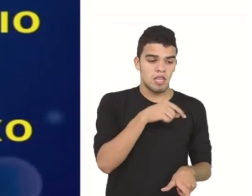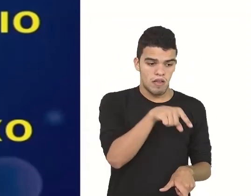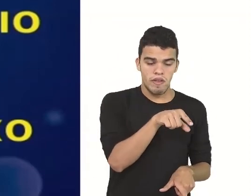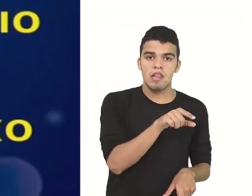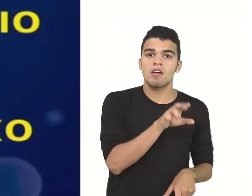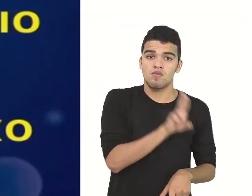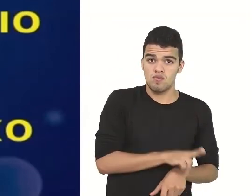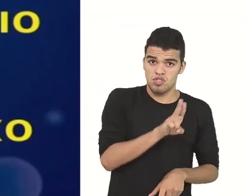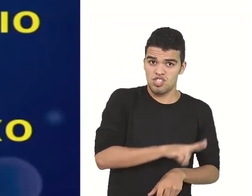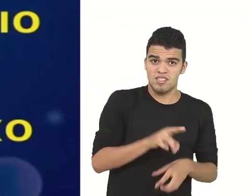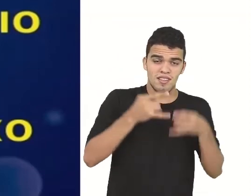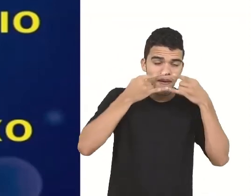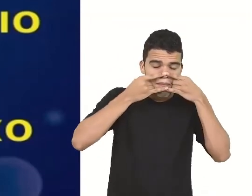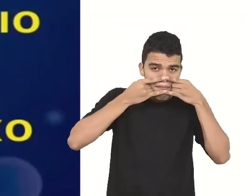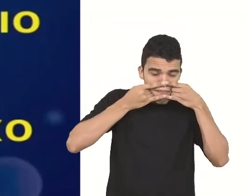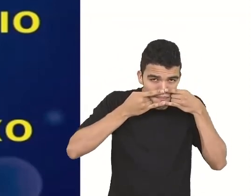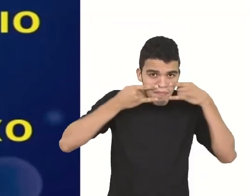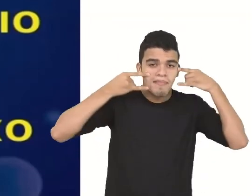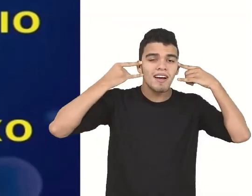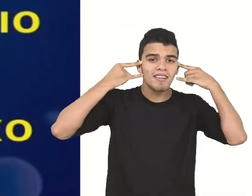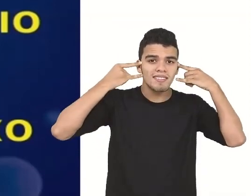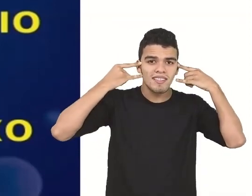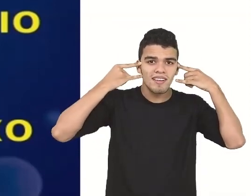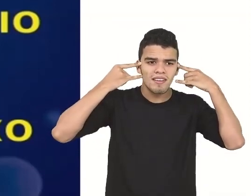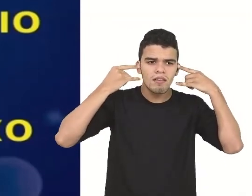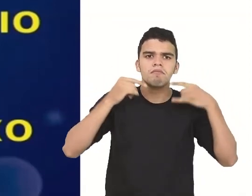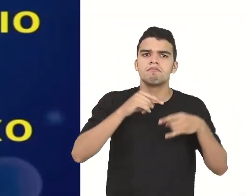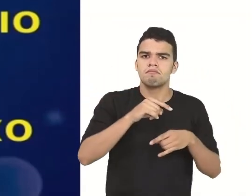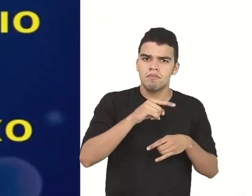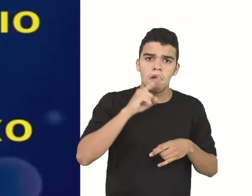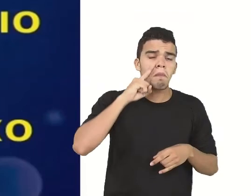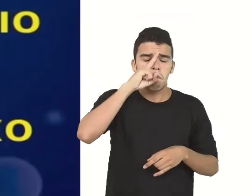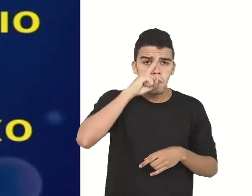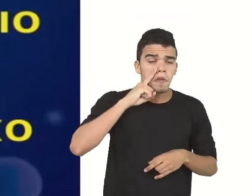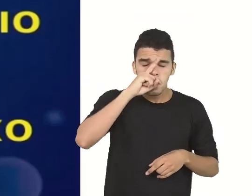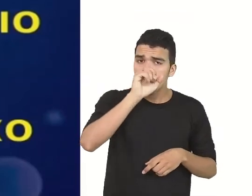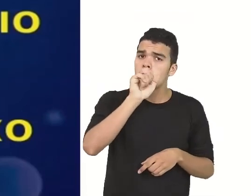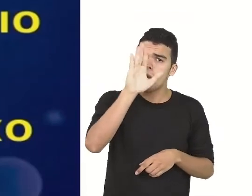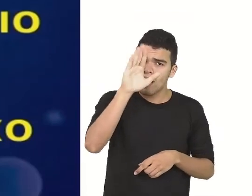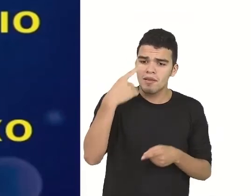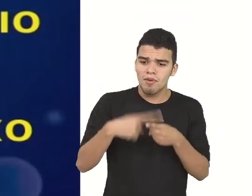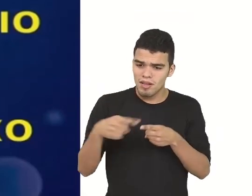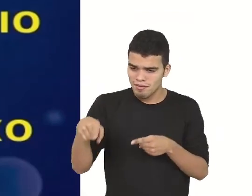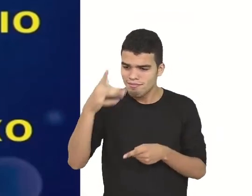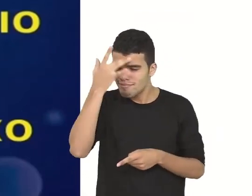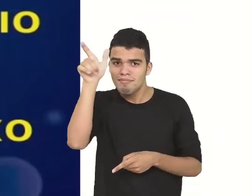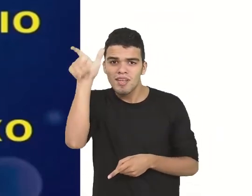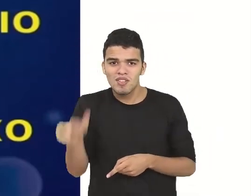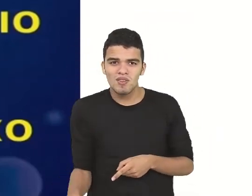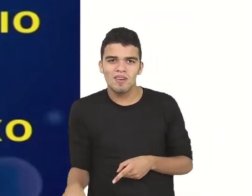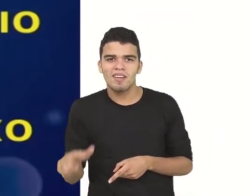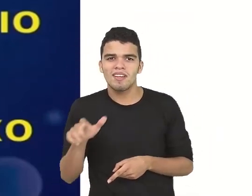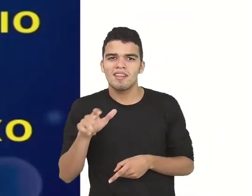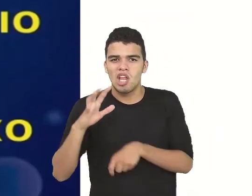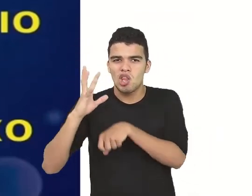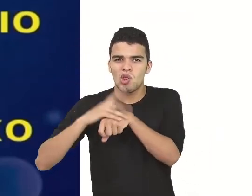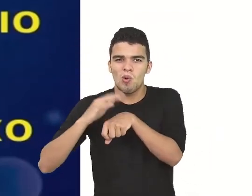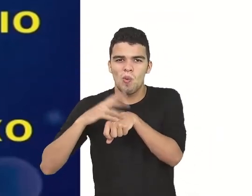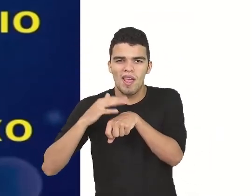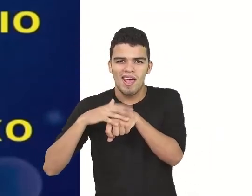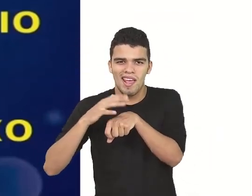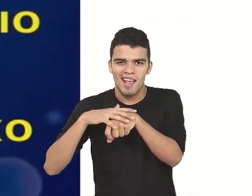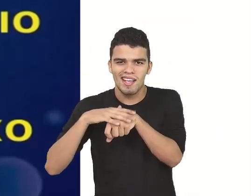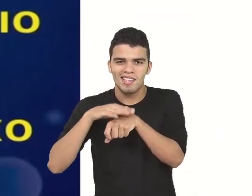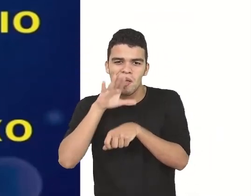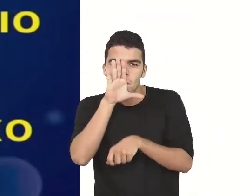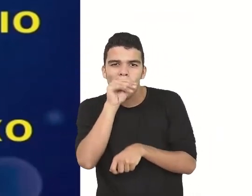a máscara, o risco ainda é alto, porque a pessoa que está doente, ela consegue expelir esse vírus